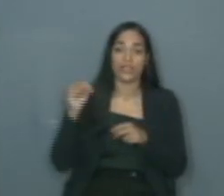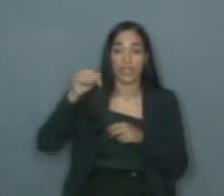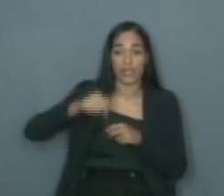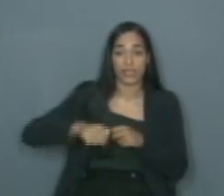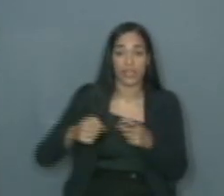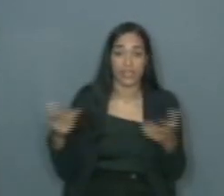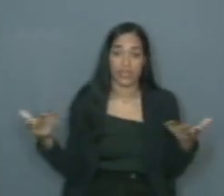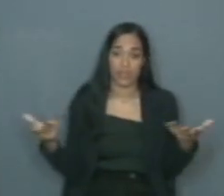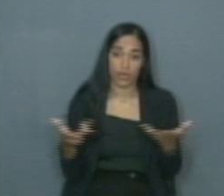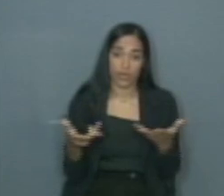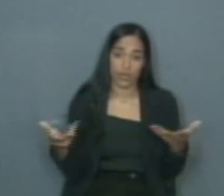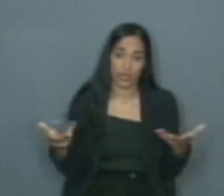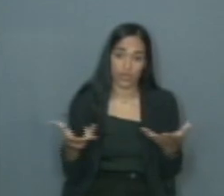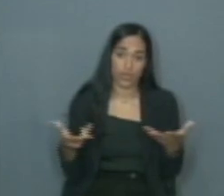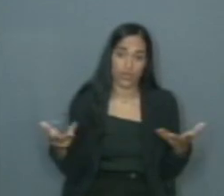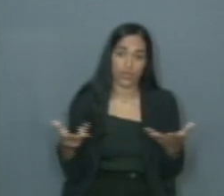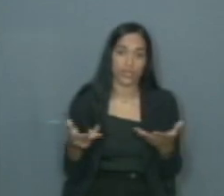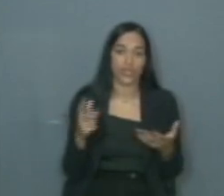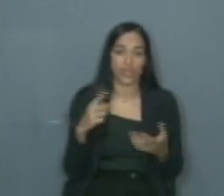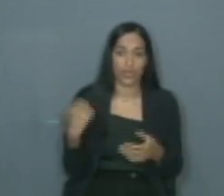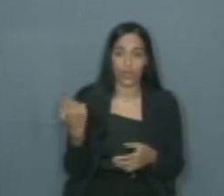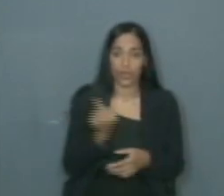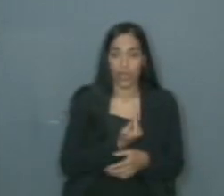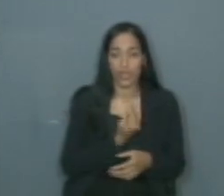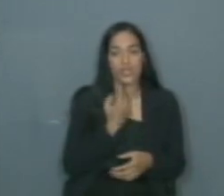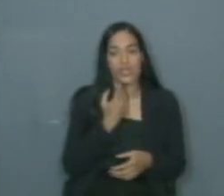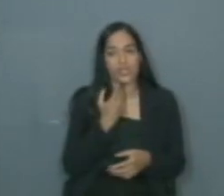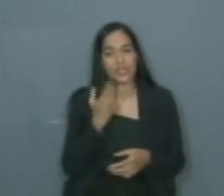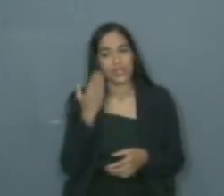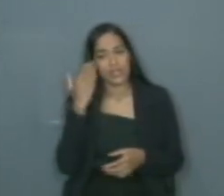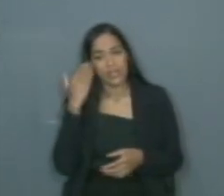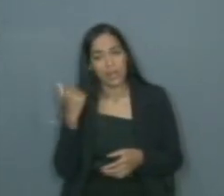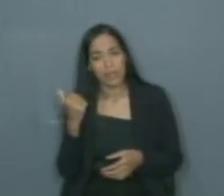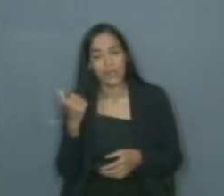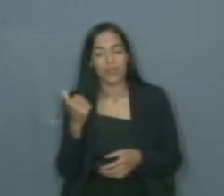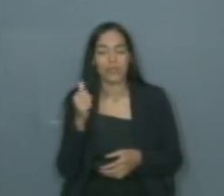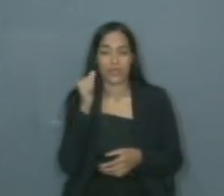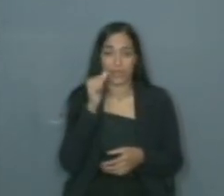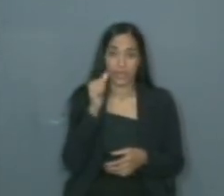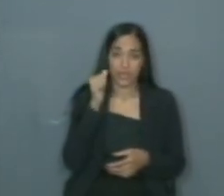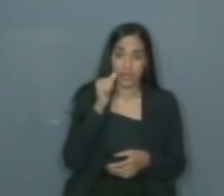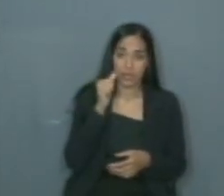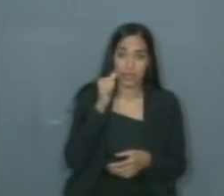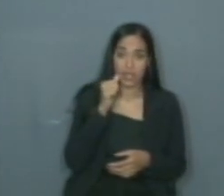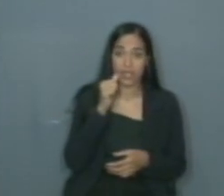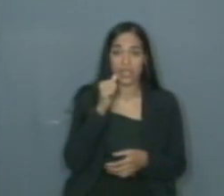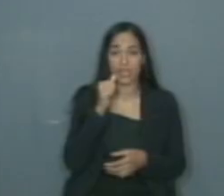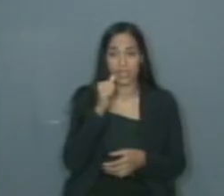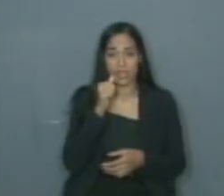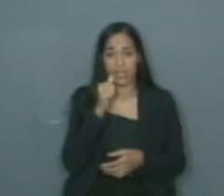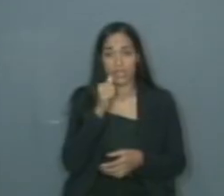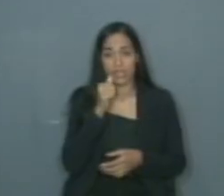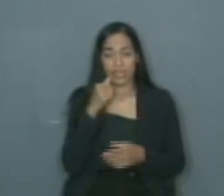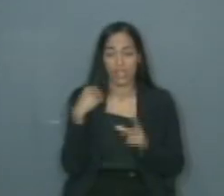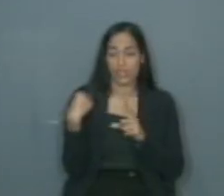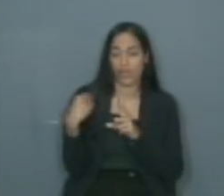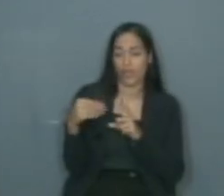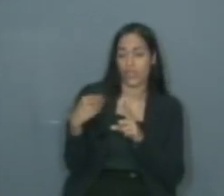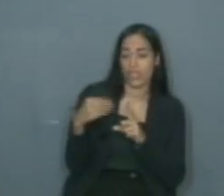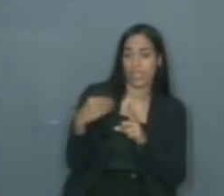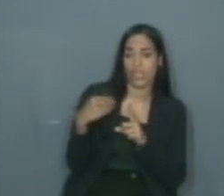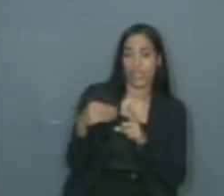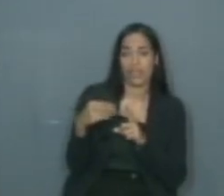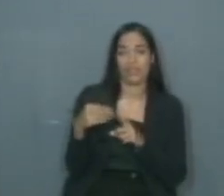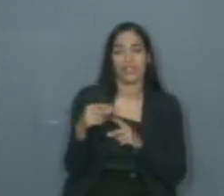a senhora traz hoje, né? Nós sabemos que as nossas meninas, elas são completamente vulneráveis.